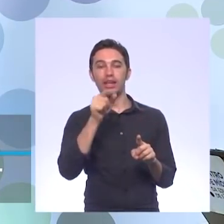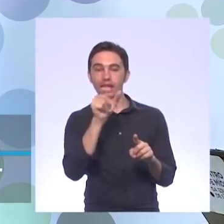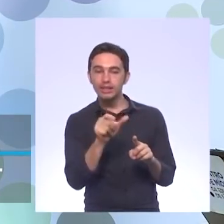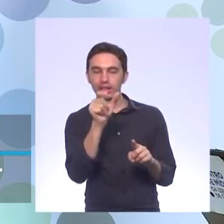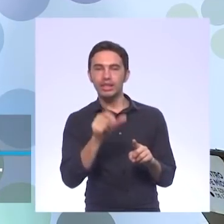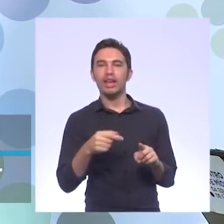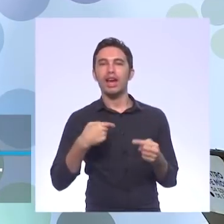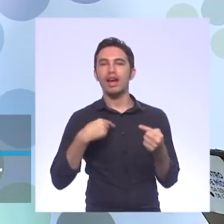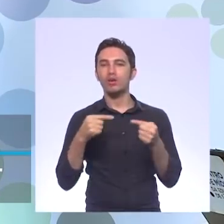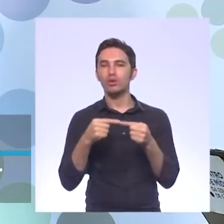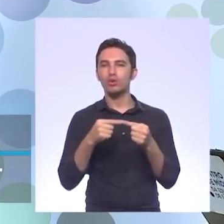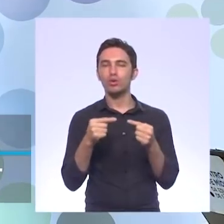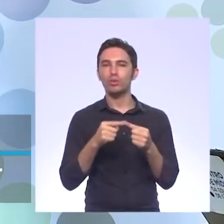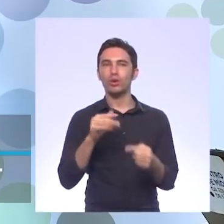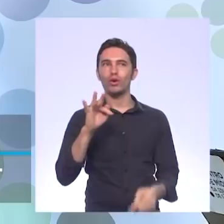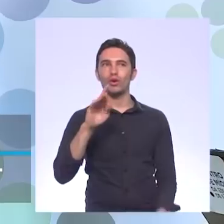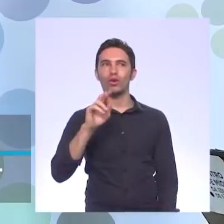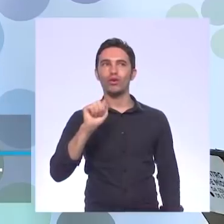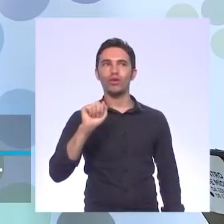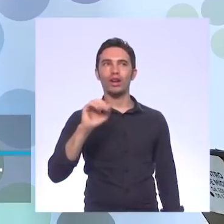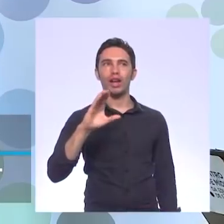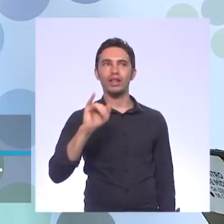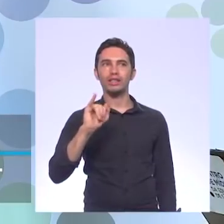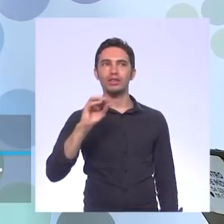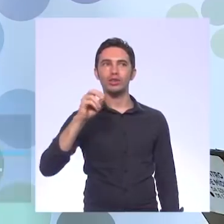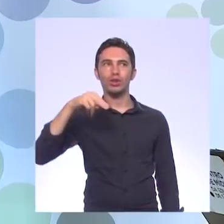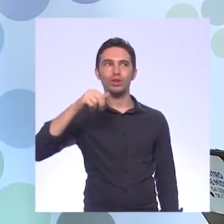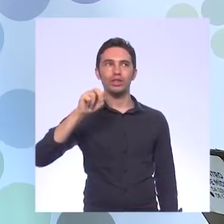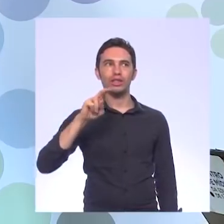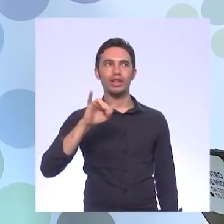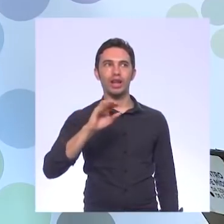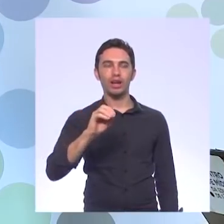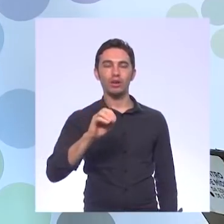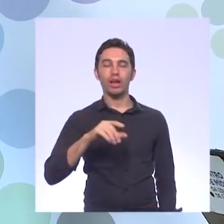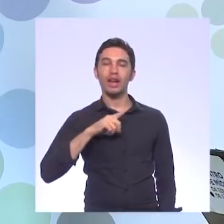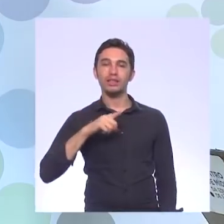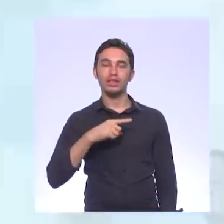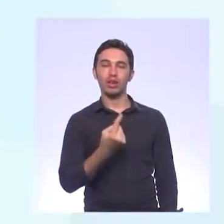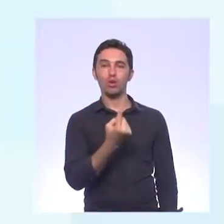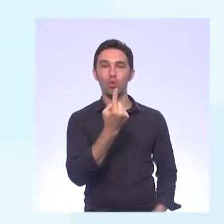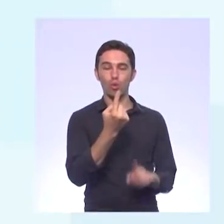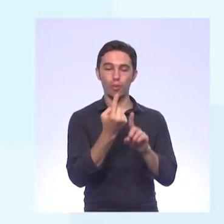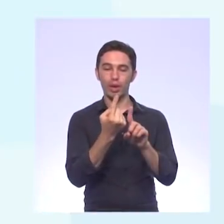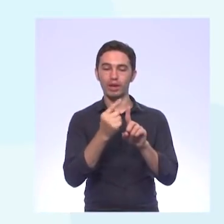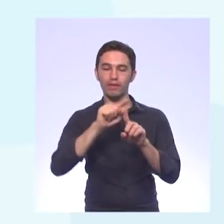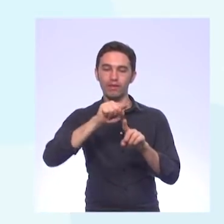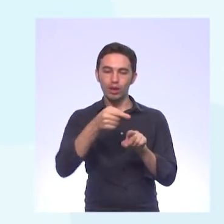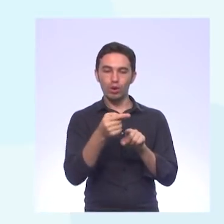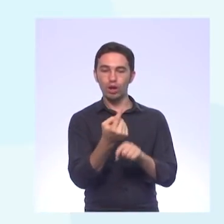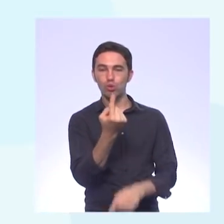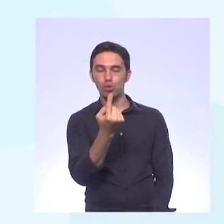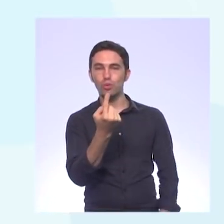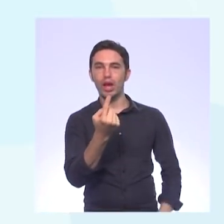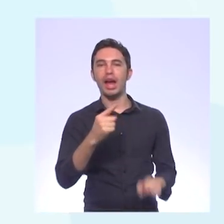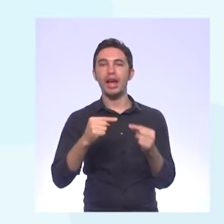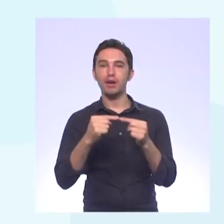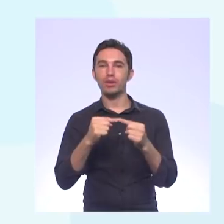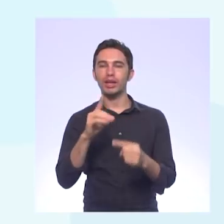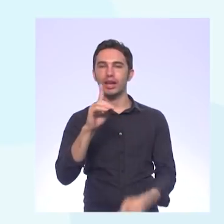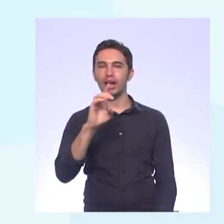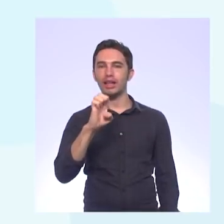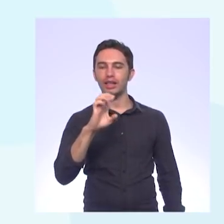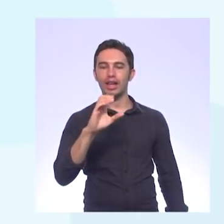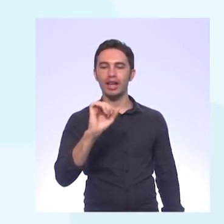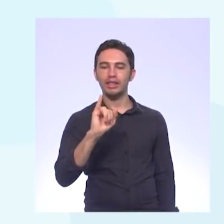costuma dizer também números quebrados tá esse ela tem uma casa decimal era é chamada de 10º se a gente tem duas